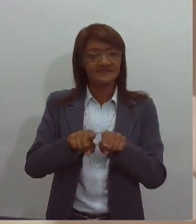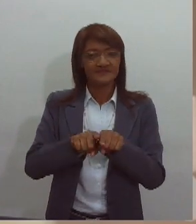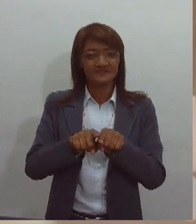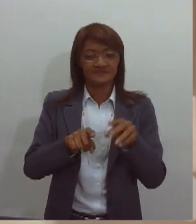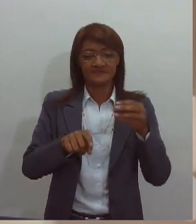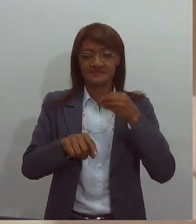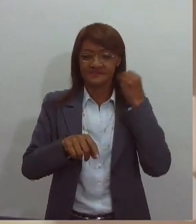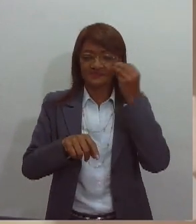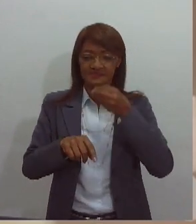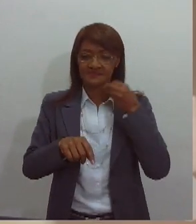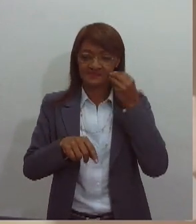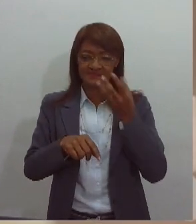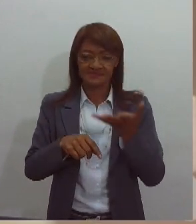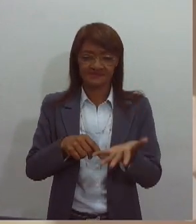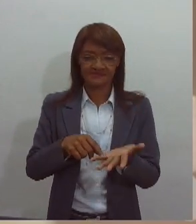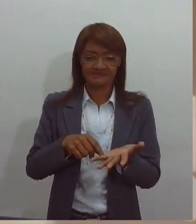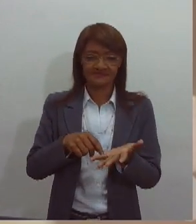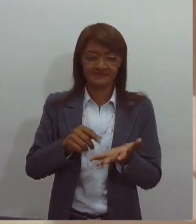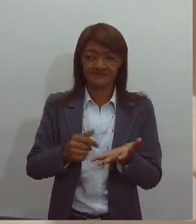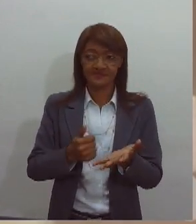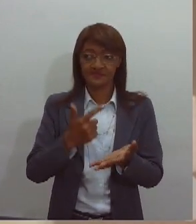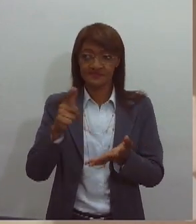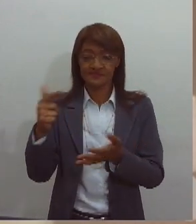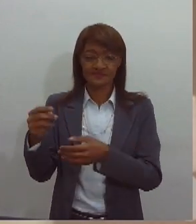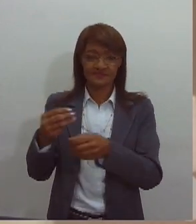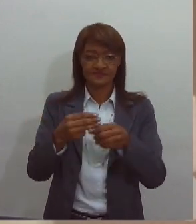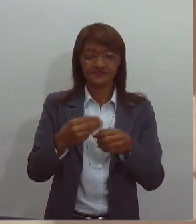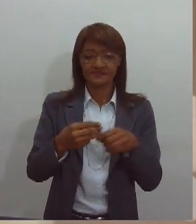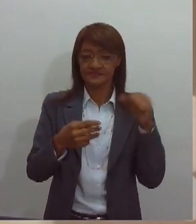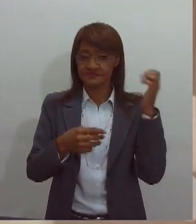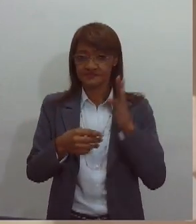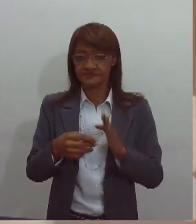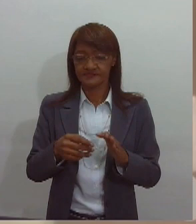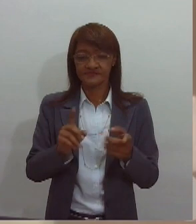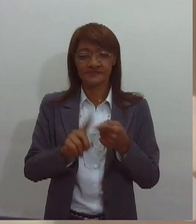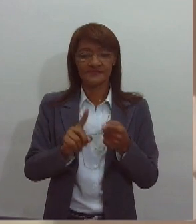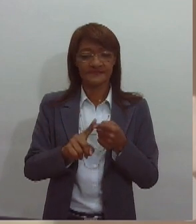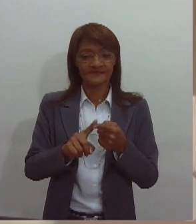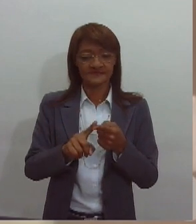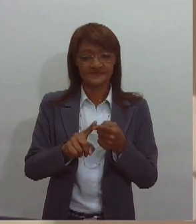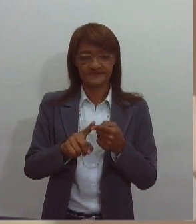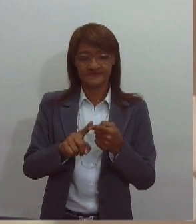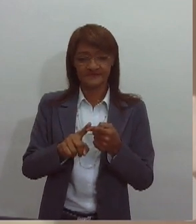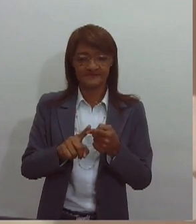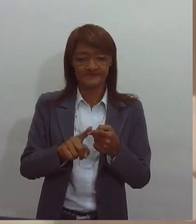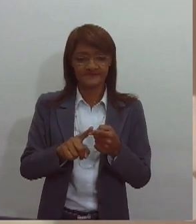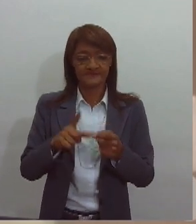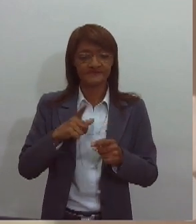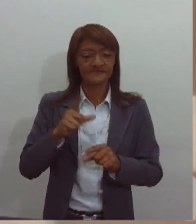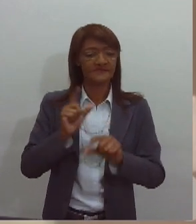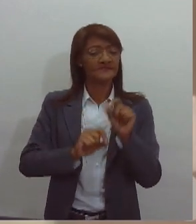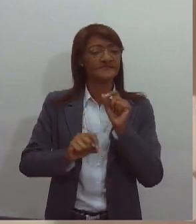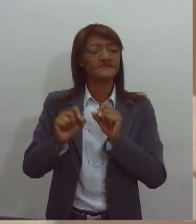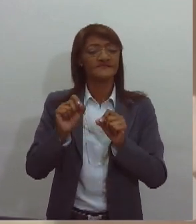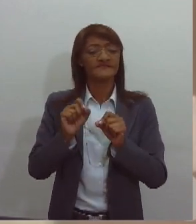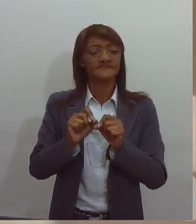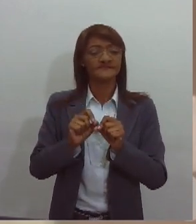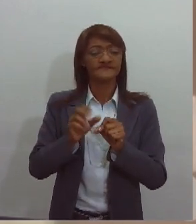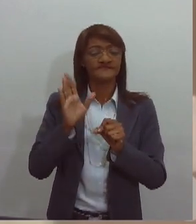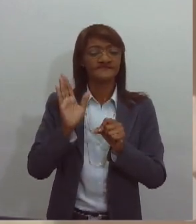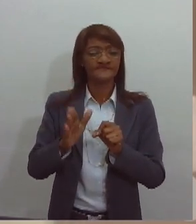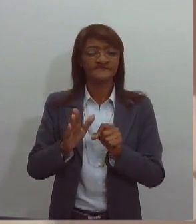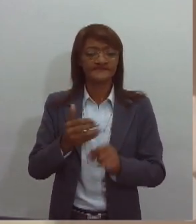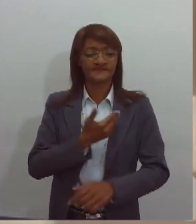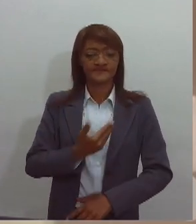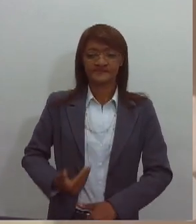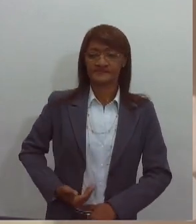dos outros municípios brasileiros, mas também traz um laço mais próximo com o governo federal, através do